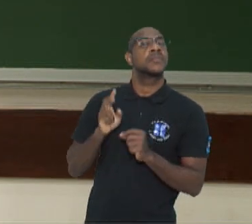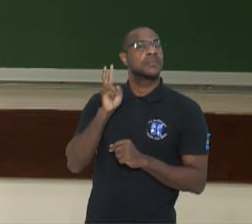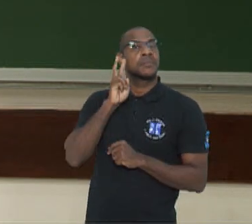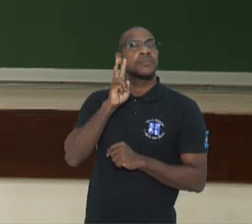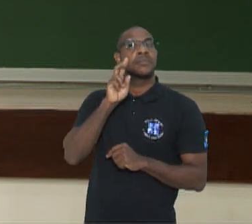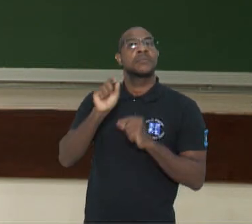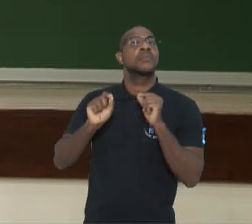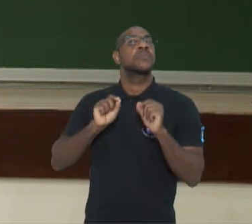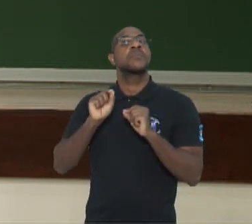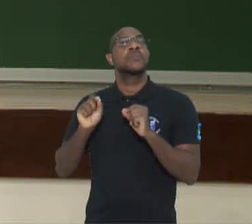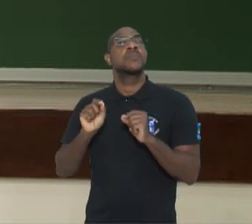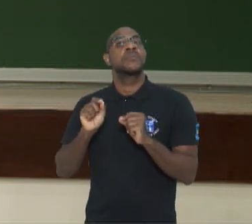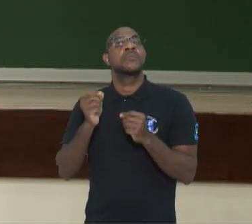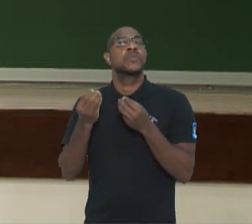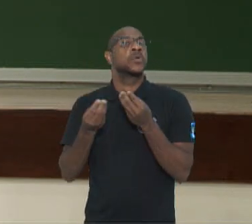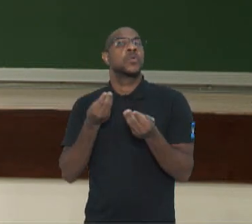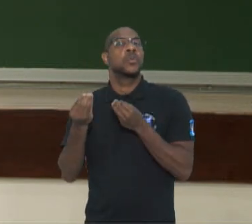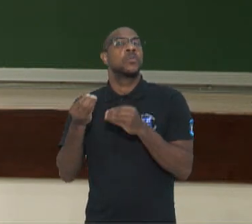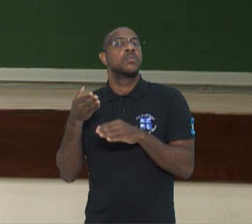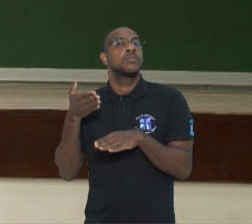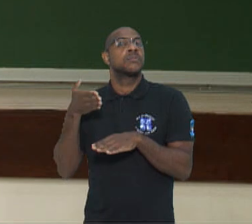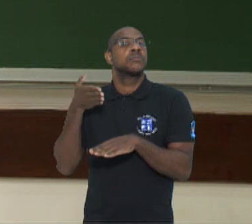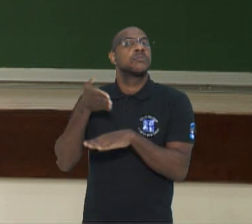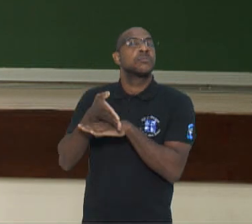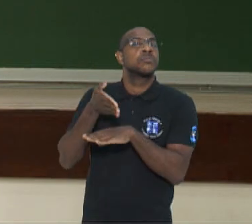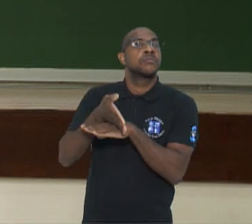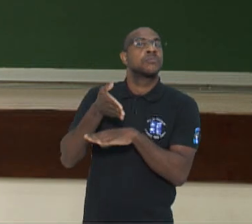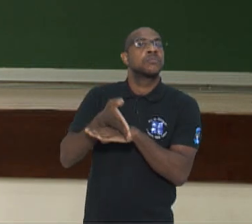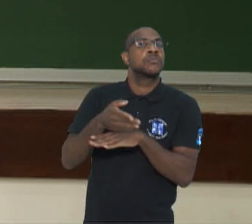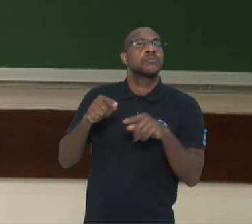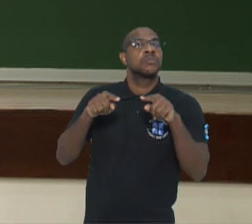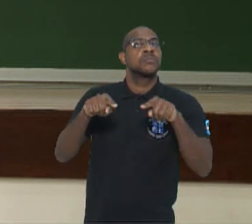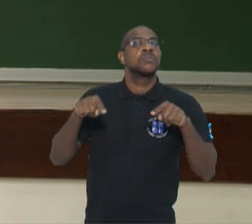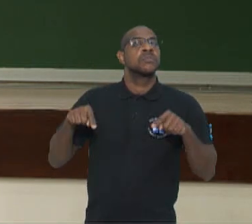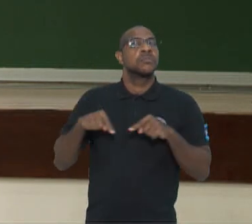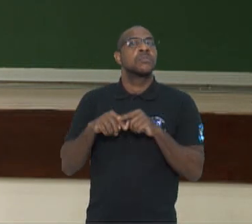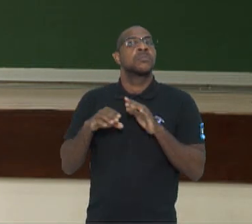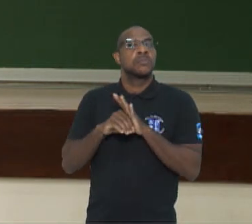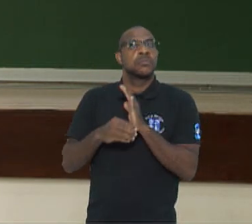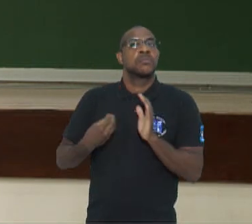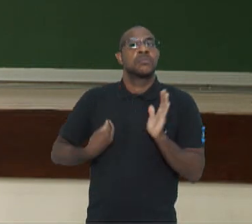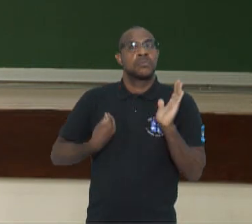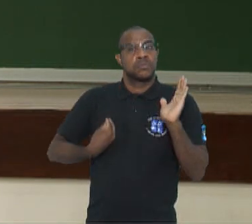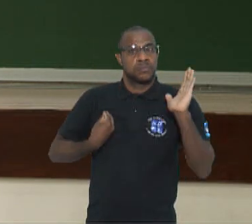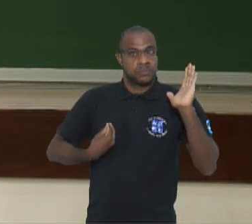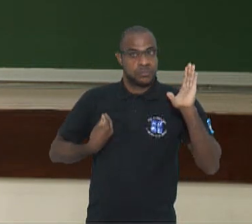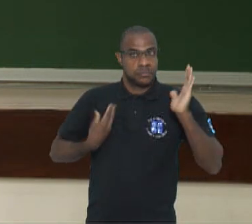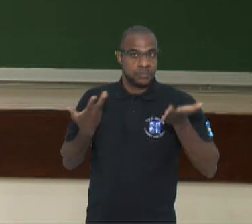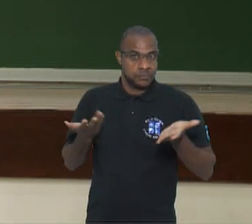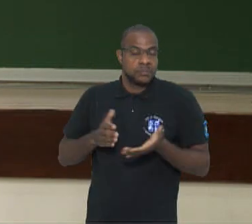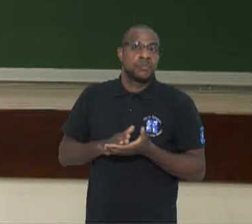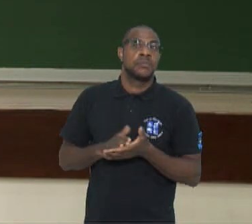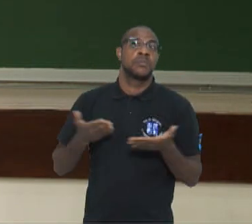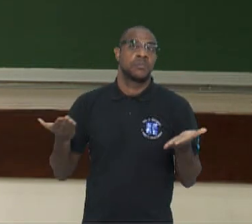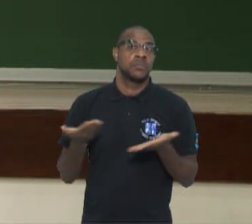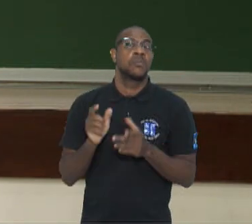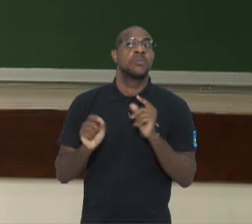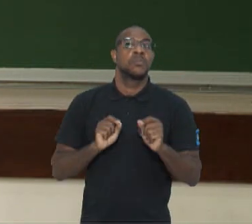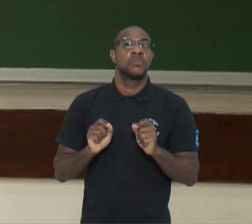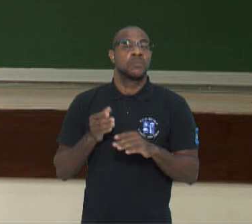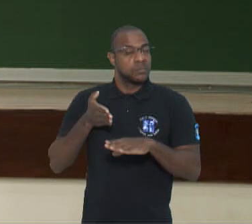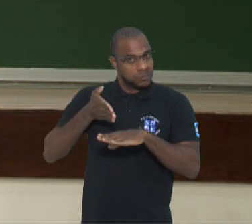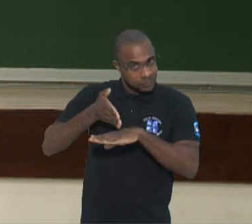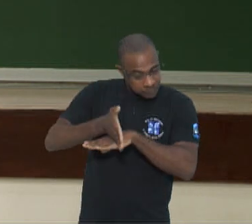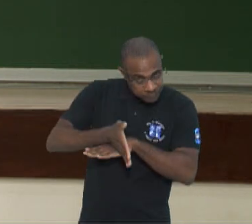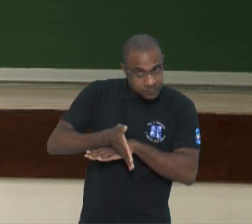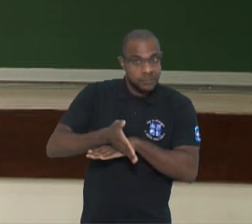mudou a forma como você coloca e tem a sua presença no Classroom, né? Então agora você vai